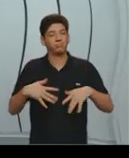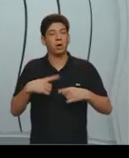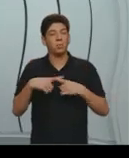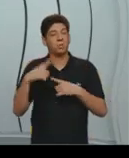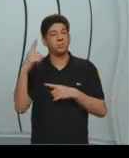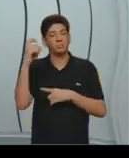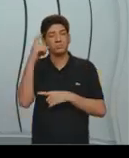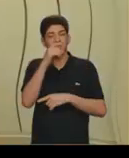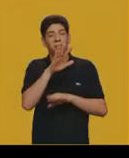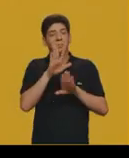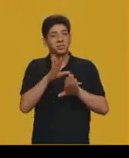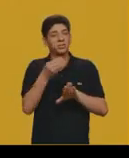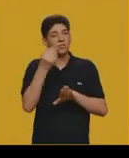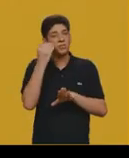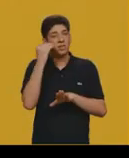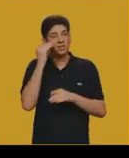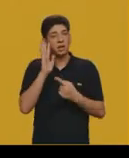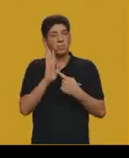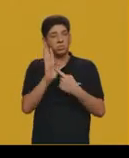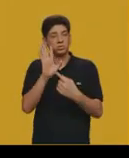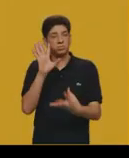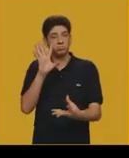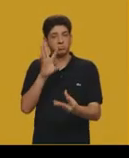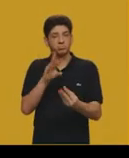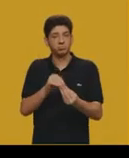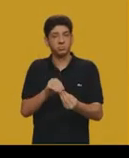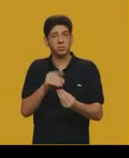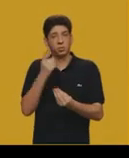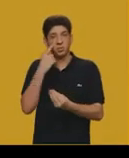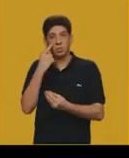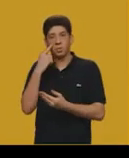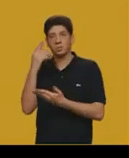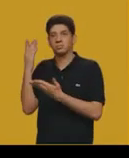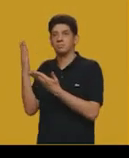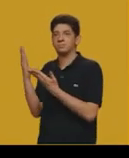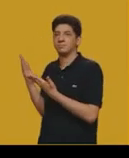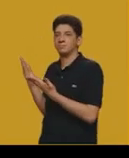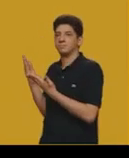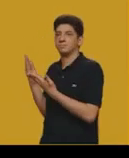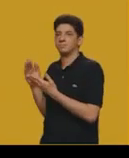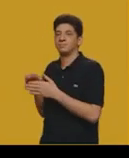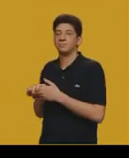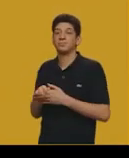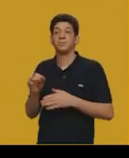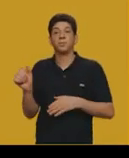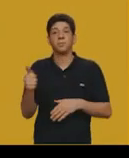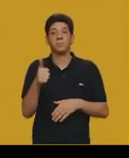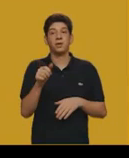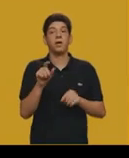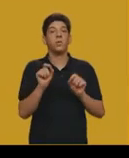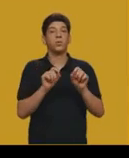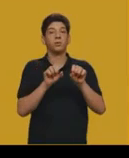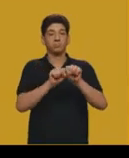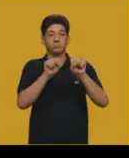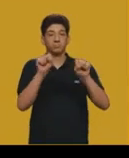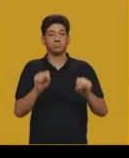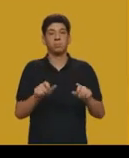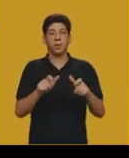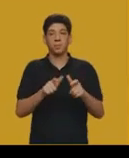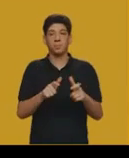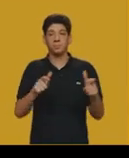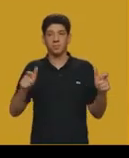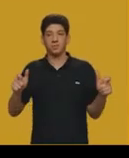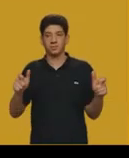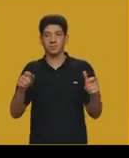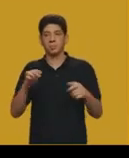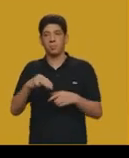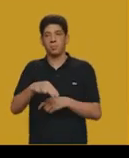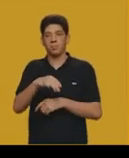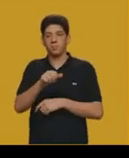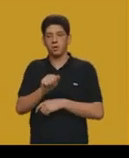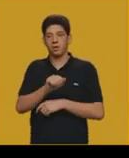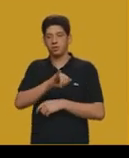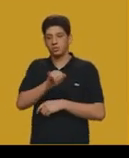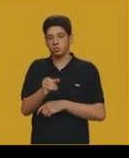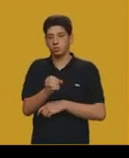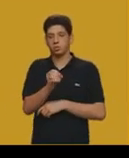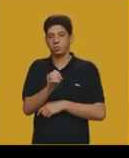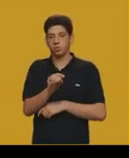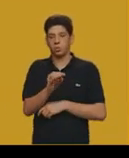gente vai tentar rapidinho aqui mostrar que o primeiro sistema que a gente tem é o sistema majoritário. O presidente da República, os